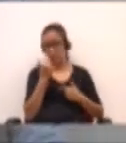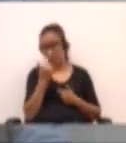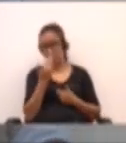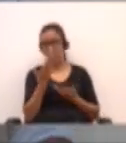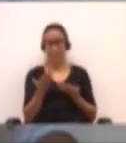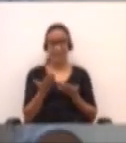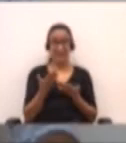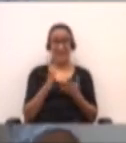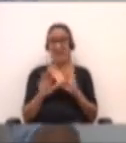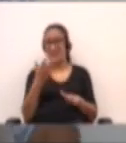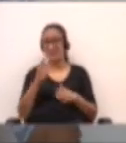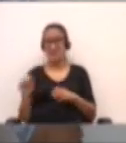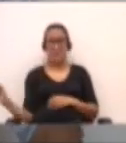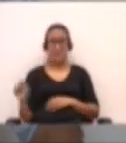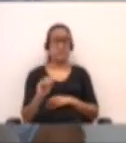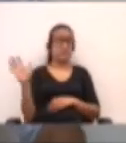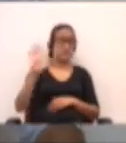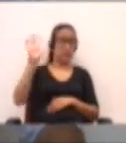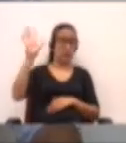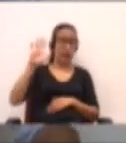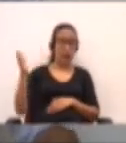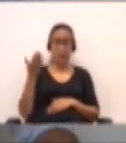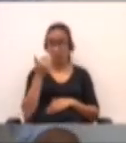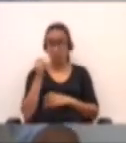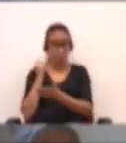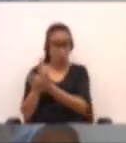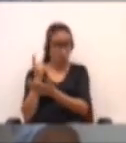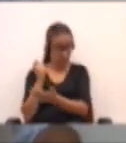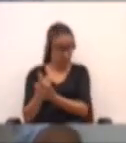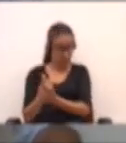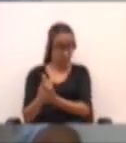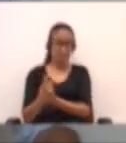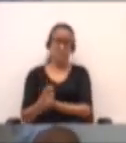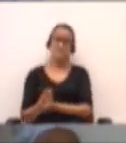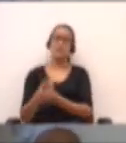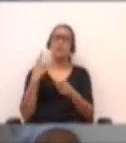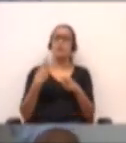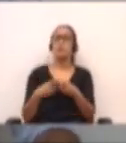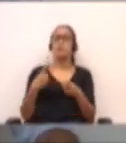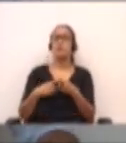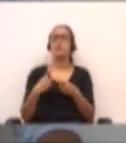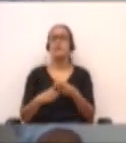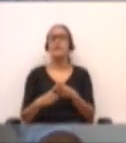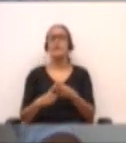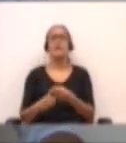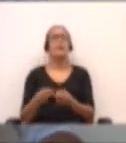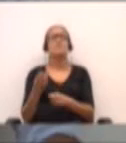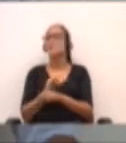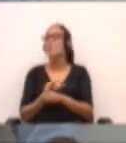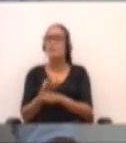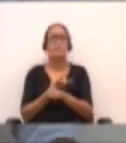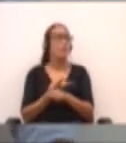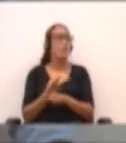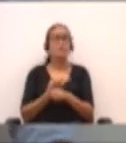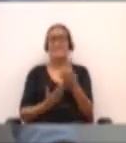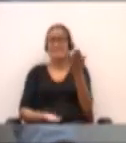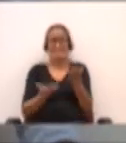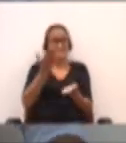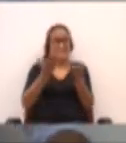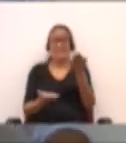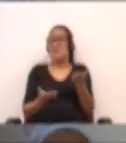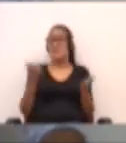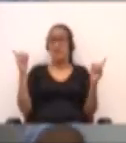cesta básica sobe no seu preço, é porque a relação oferta, demanda e procura está